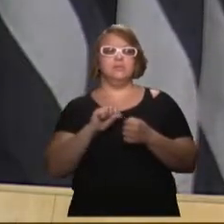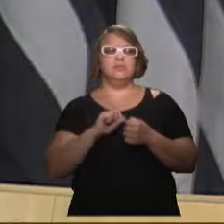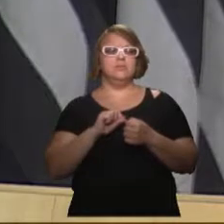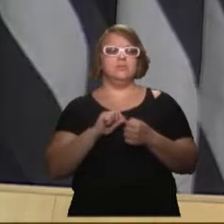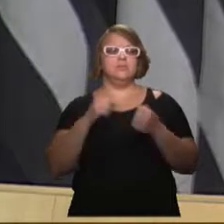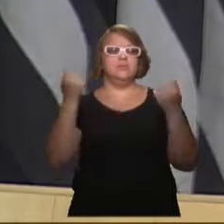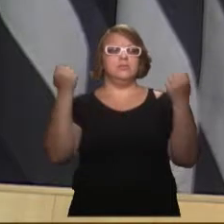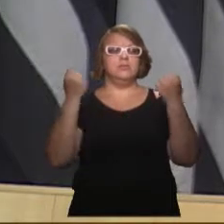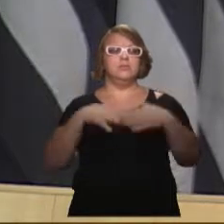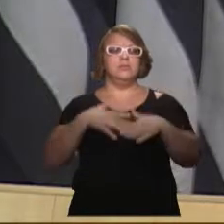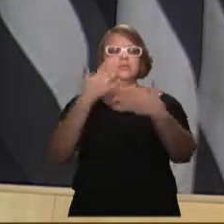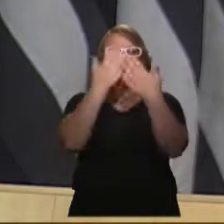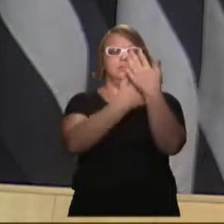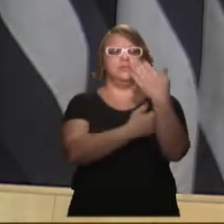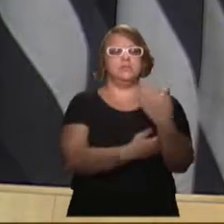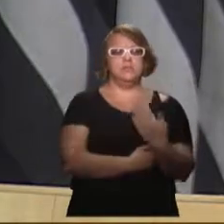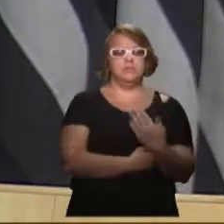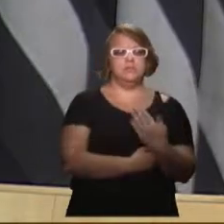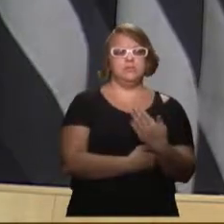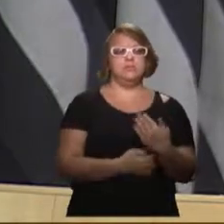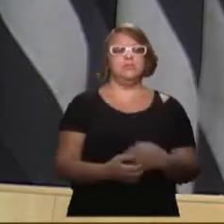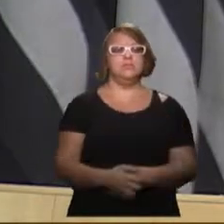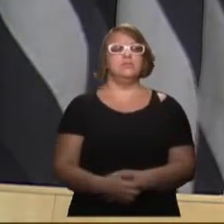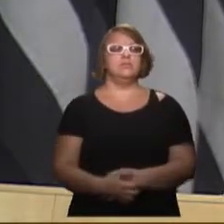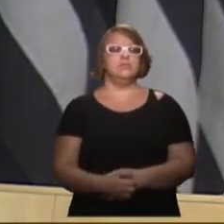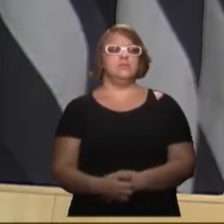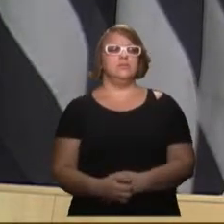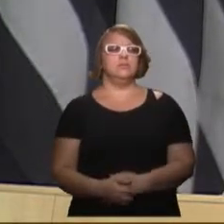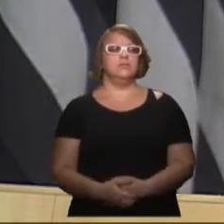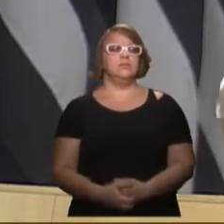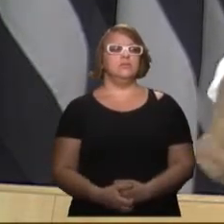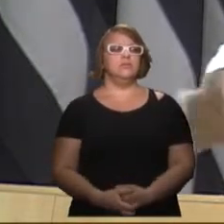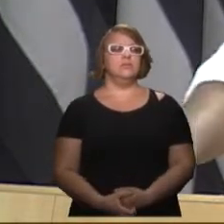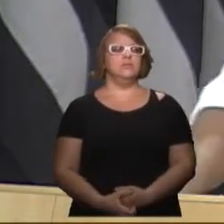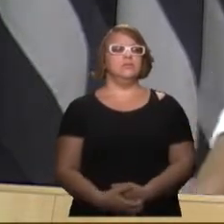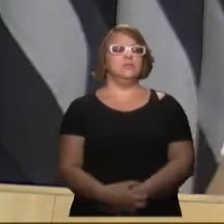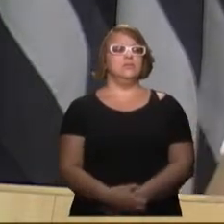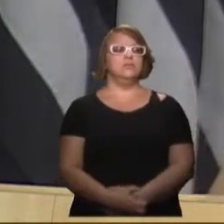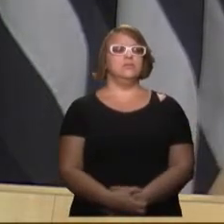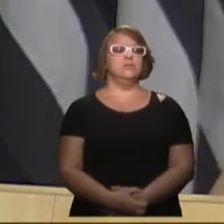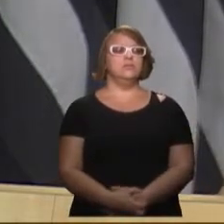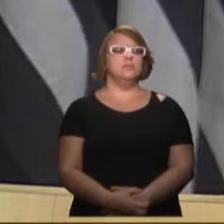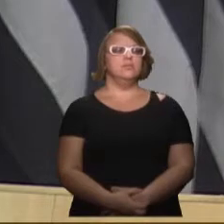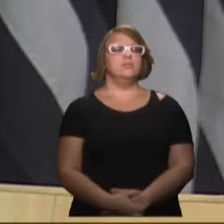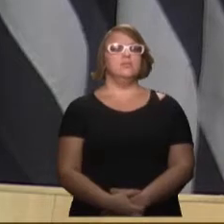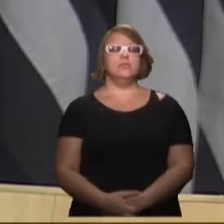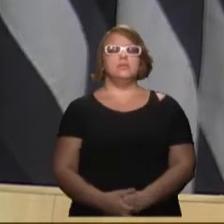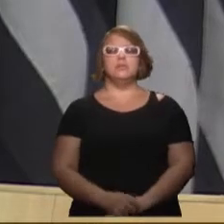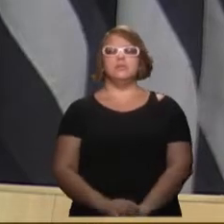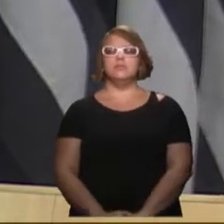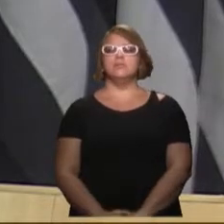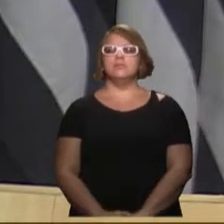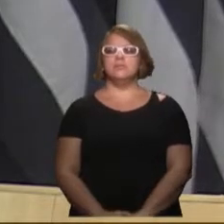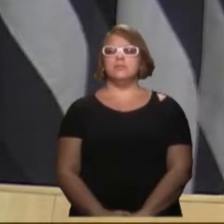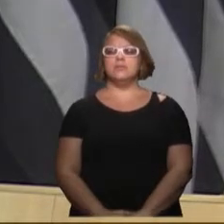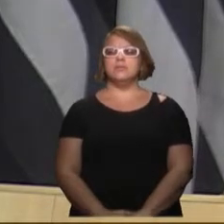com aquele que teve a oportunidade de pagar a taxa do concurso. Então, é algo que a gente tem